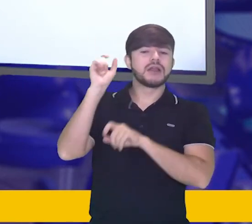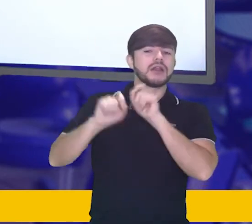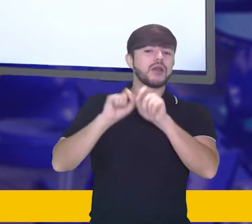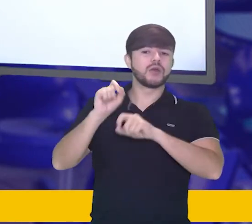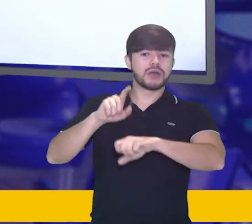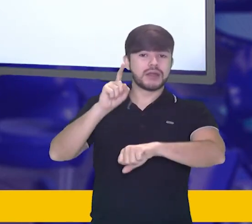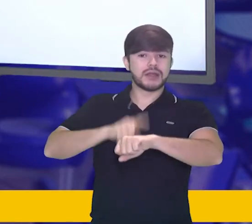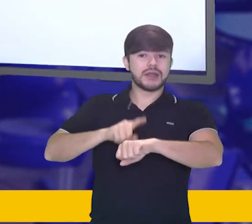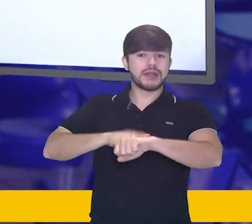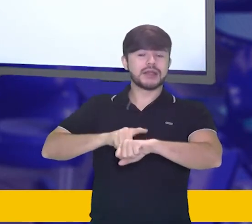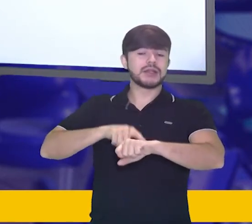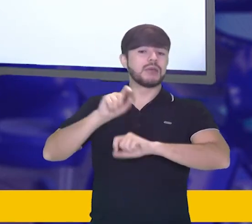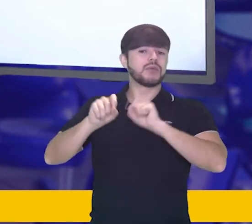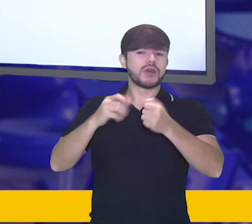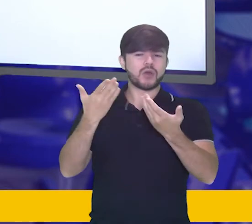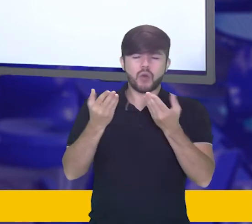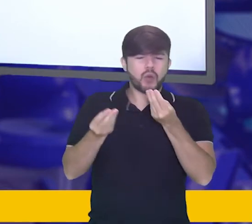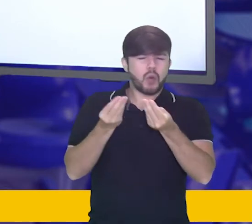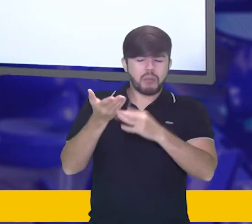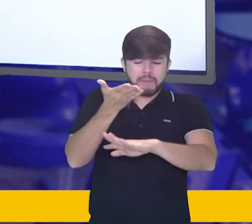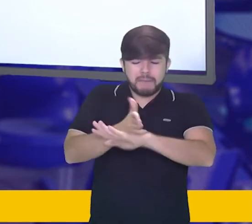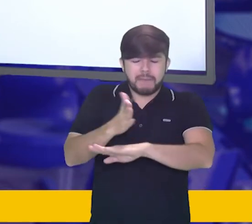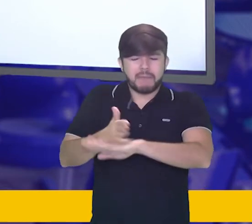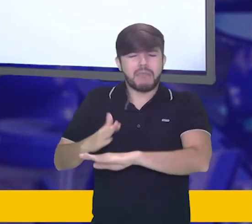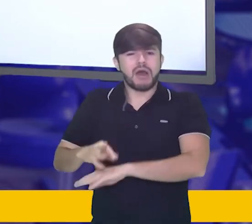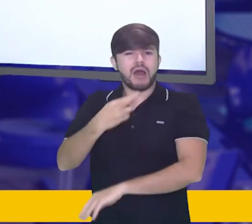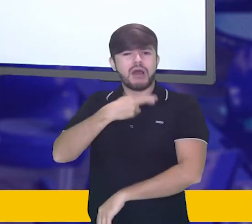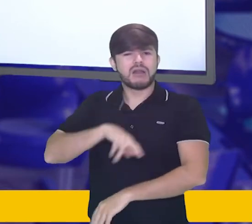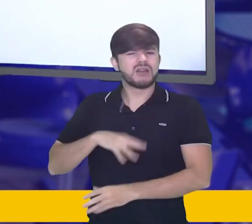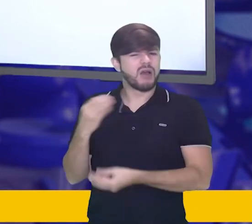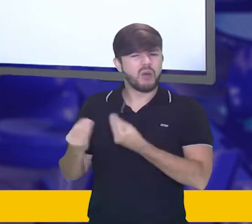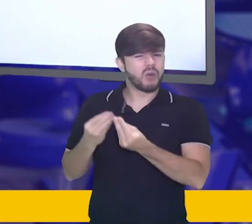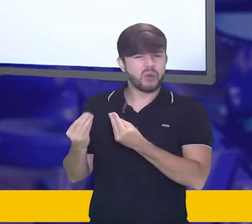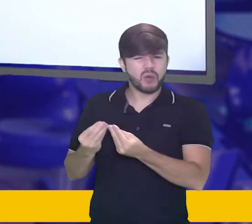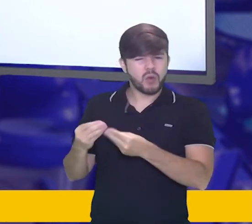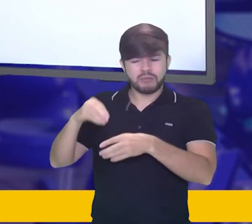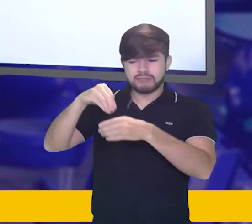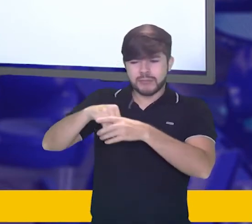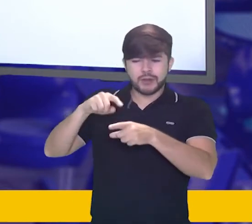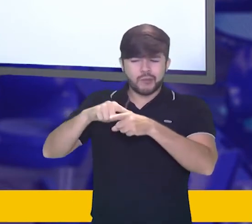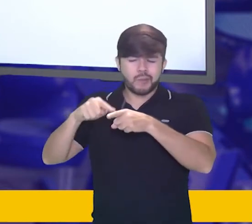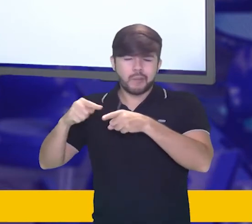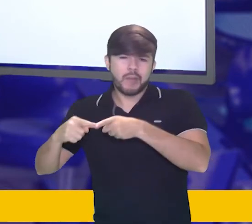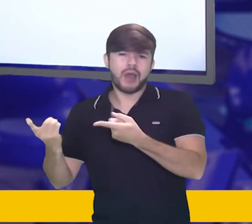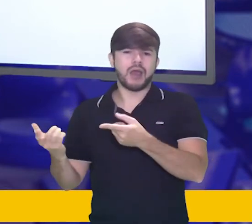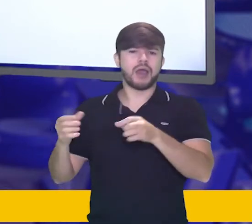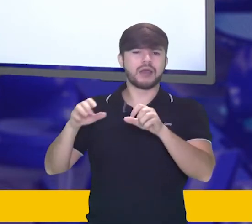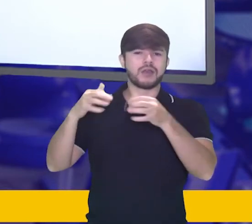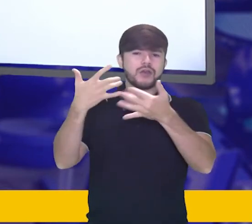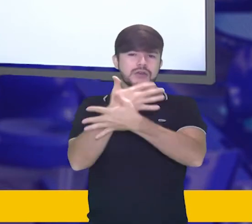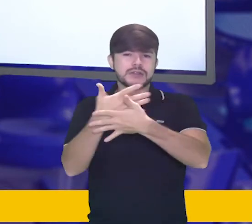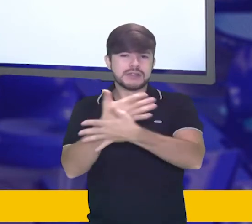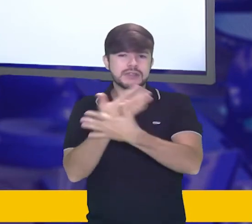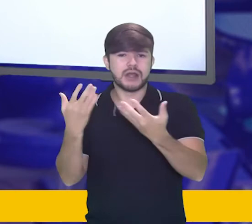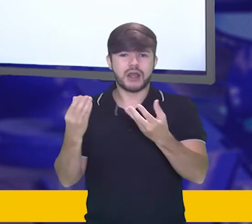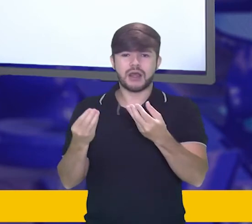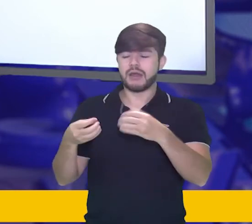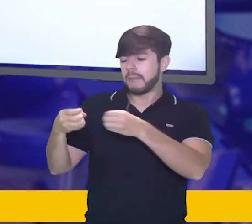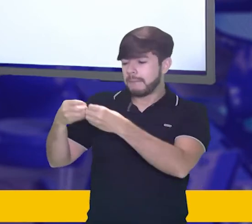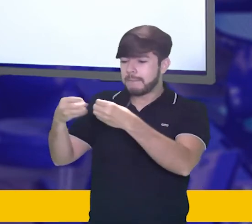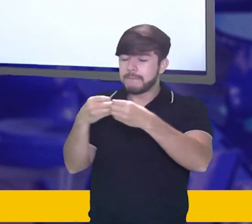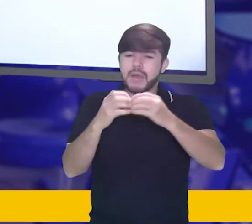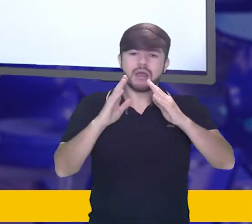fé, e entender também um tempo como são essas práticas religiosas. Como é feita isso? No seu bairro, na sua